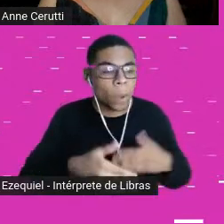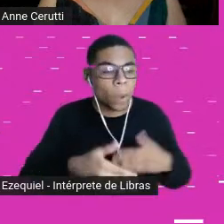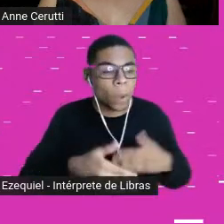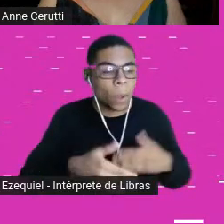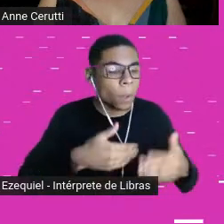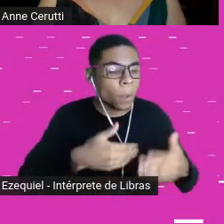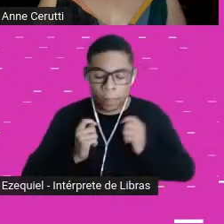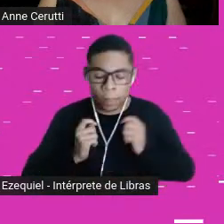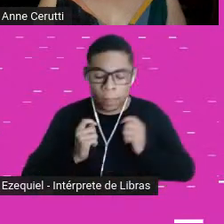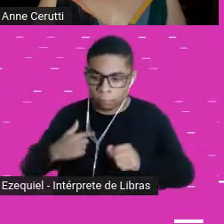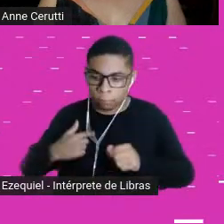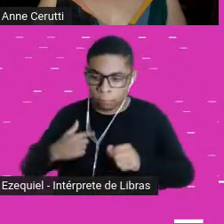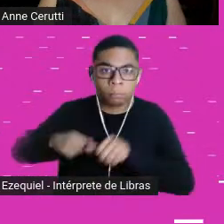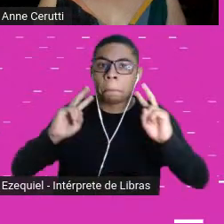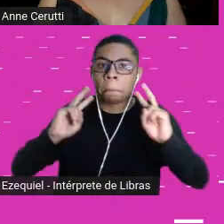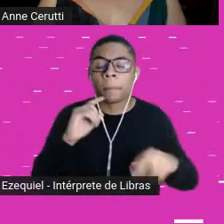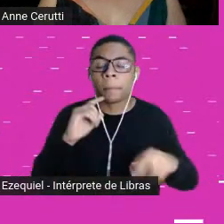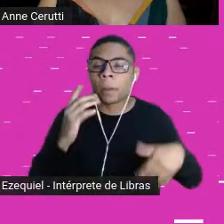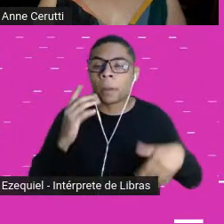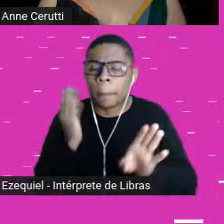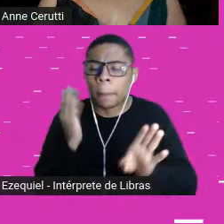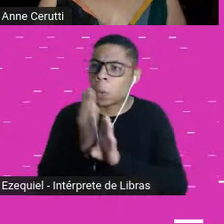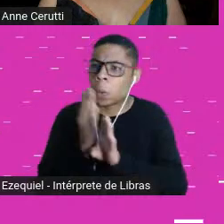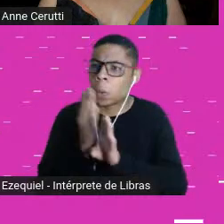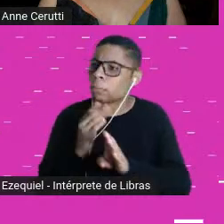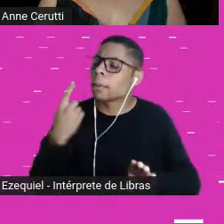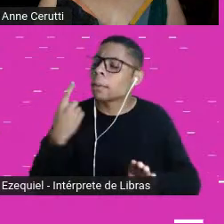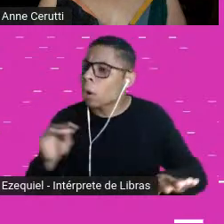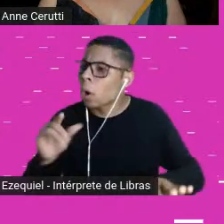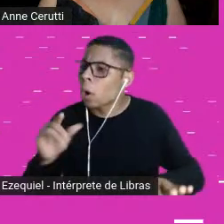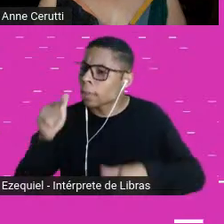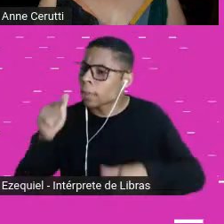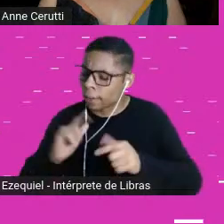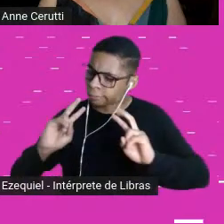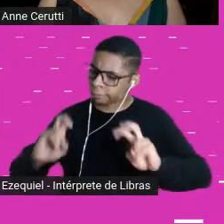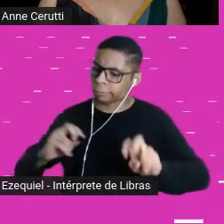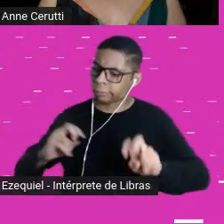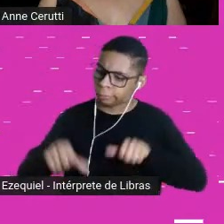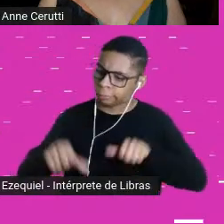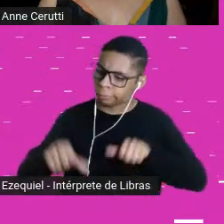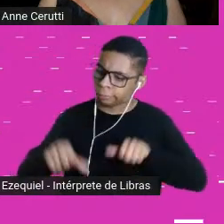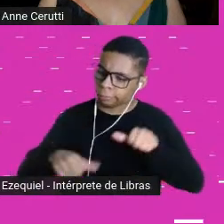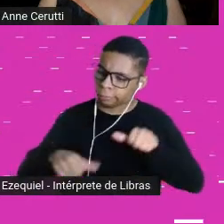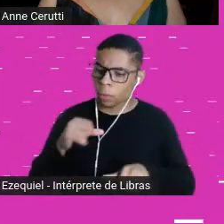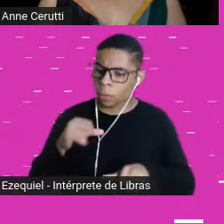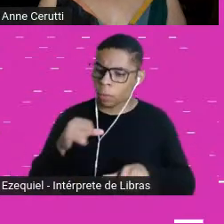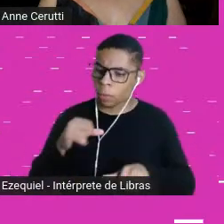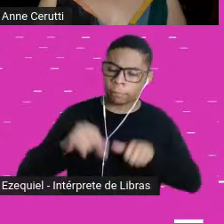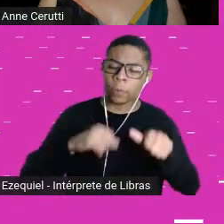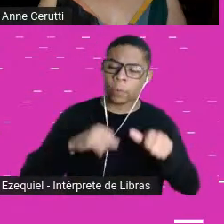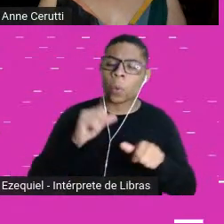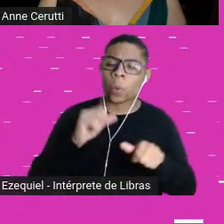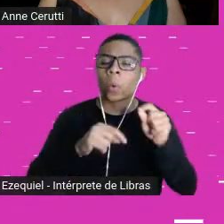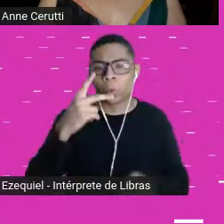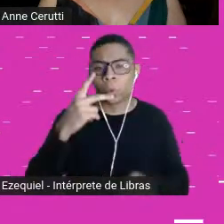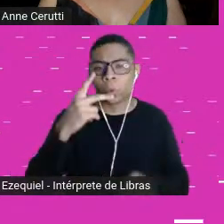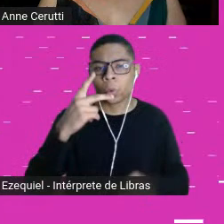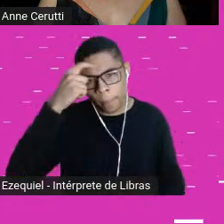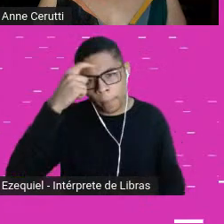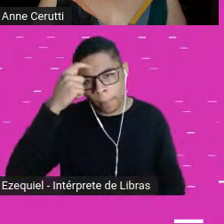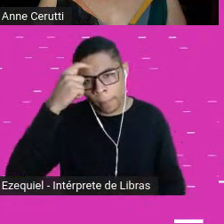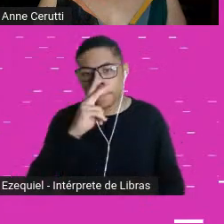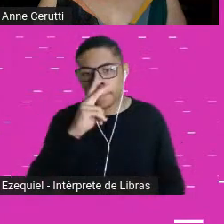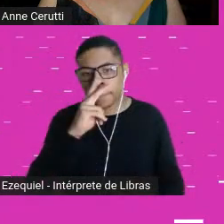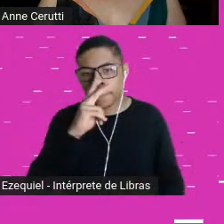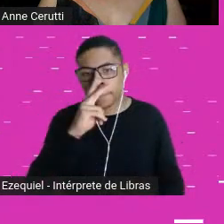existência, enfim. O que que você acha que é essa memória simbólica e que você carrega dessa experiência